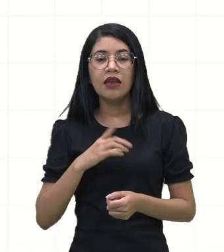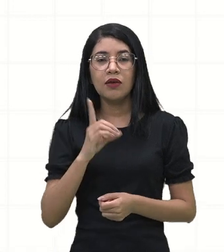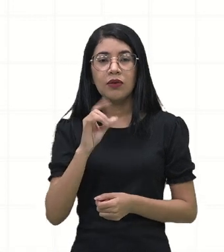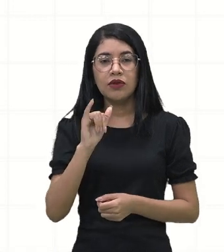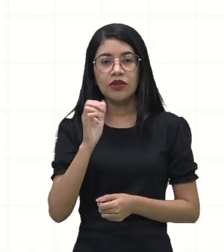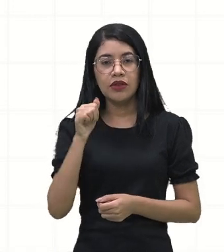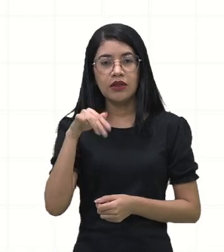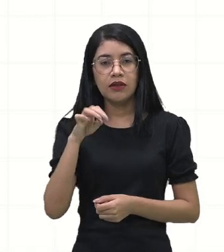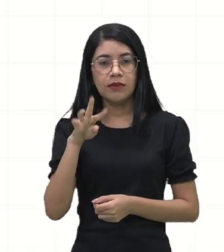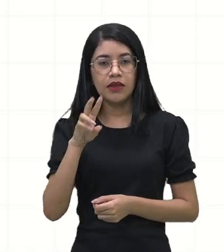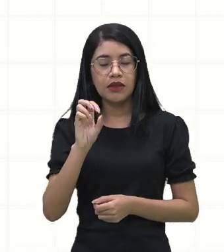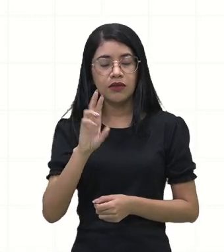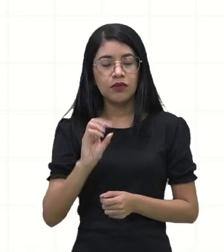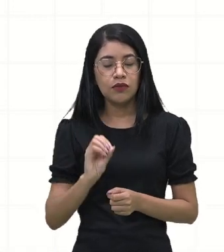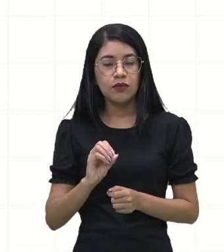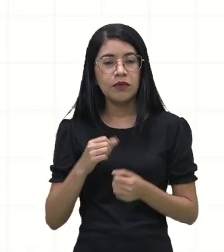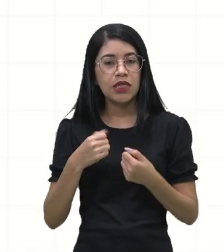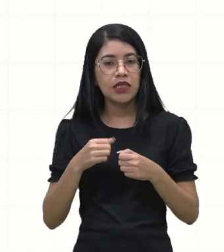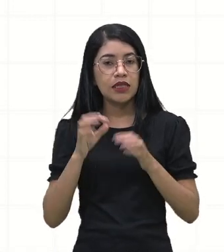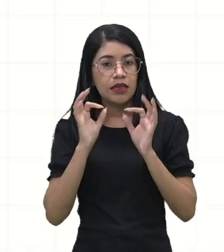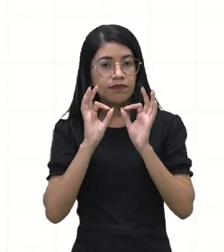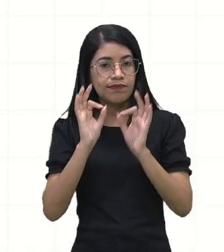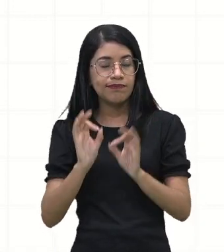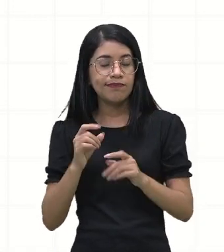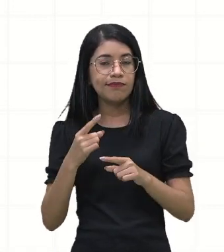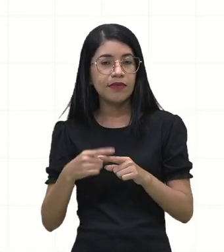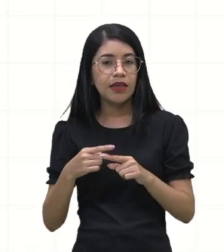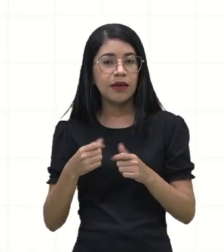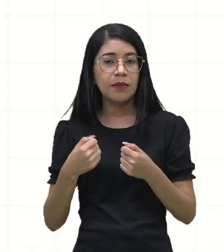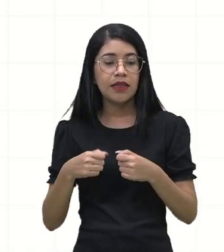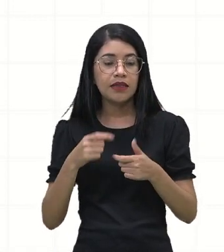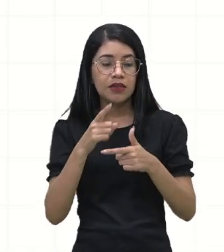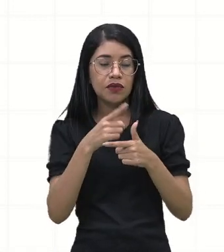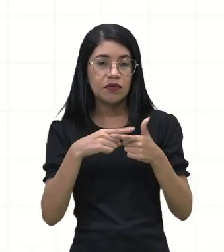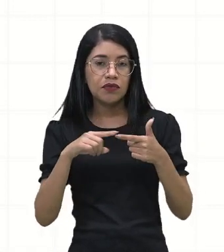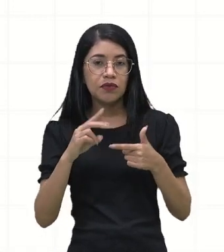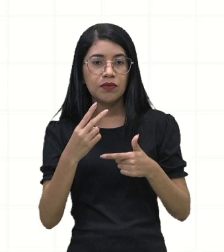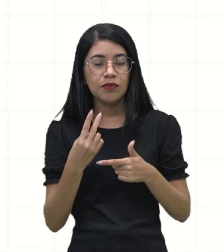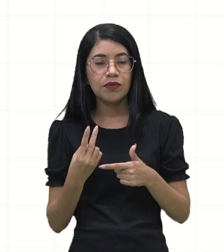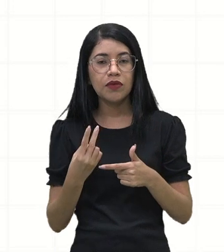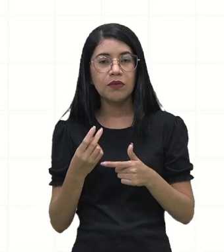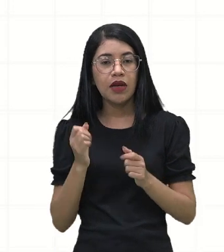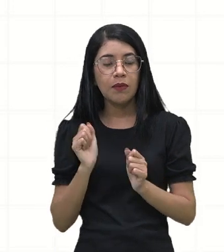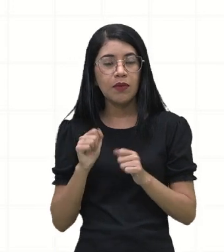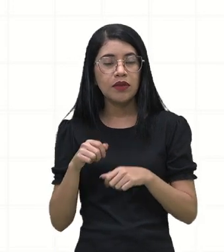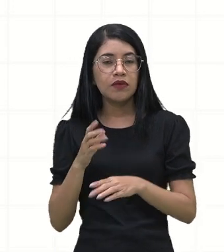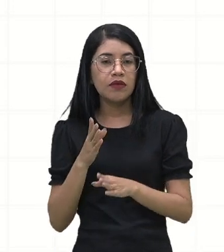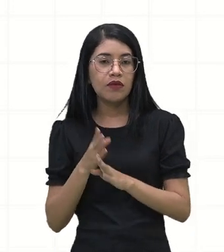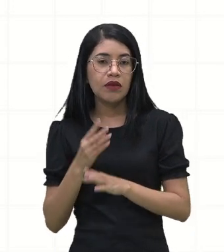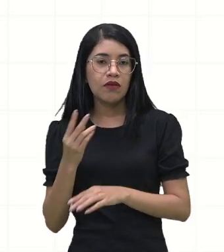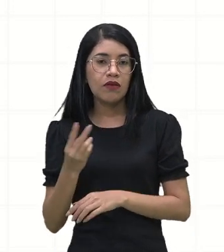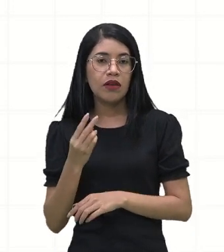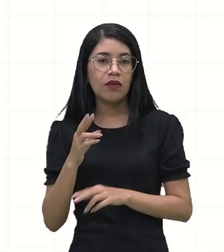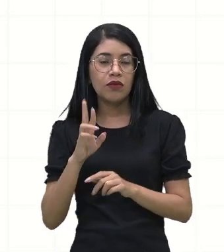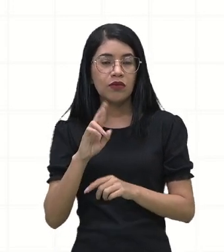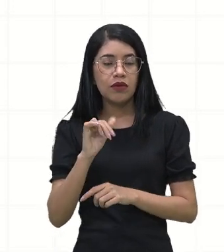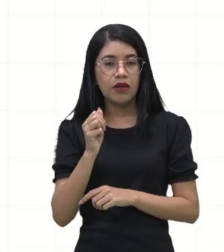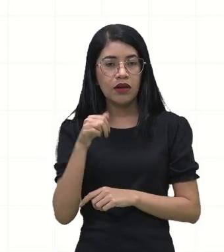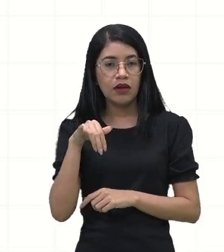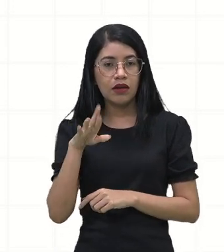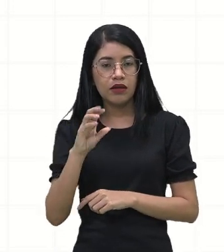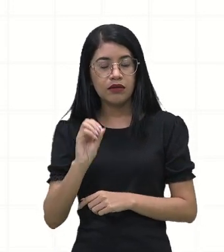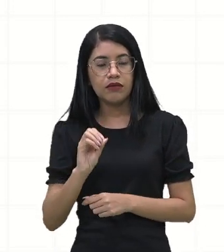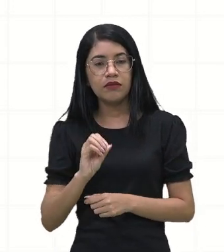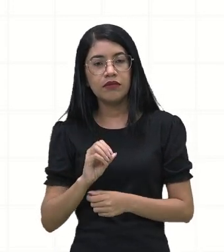tem que tomar cuidado, porque o diâmetro, né, você tem que dividir por 2 para obter o raio. Então, o raio é 7,